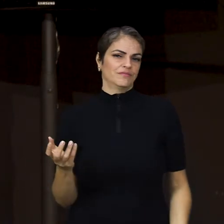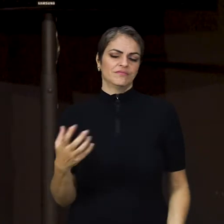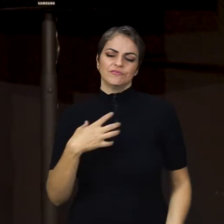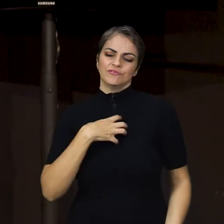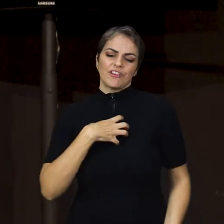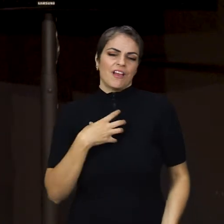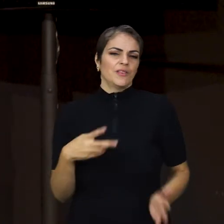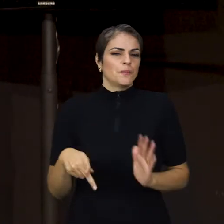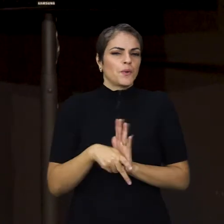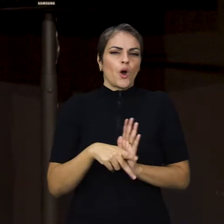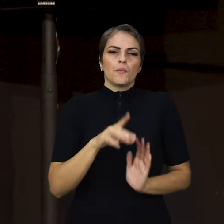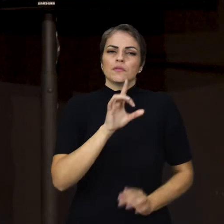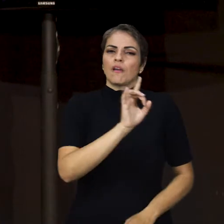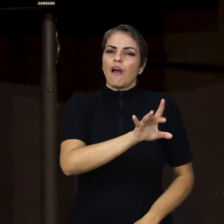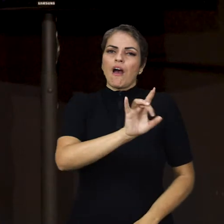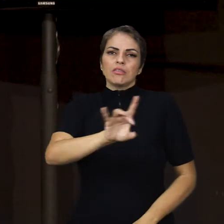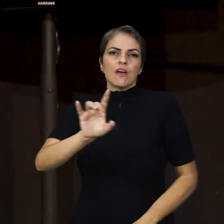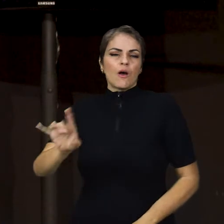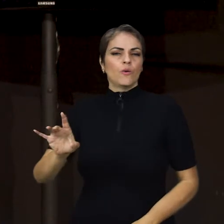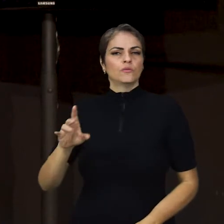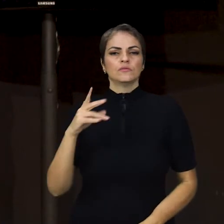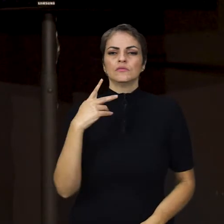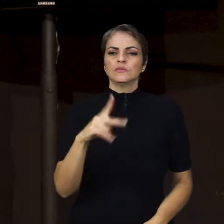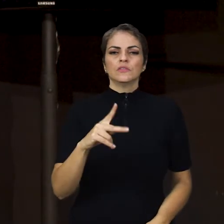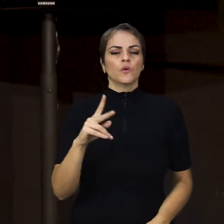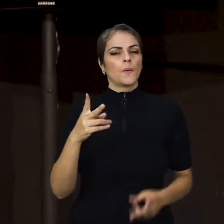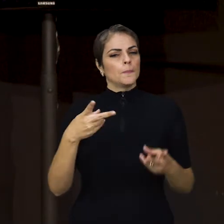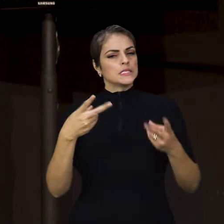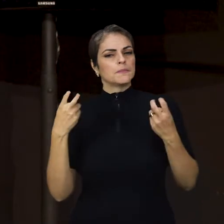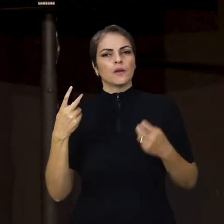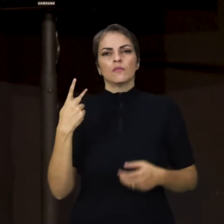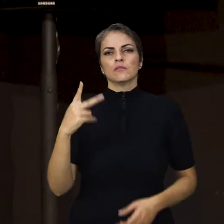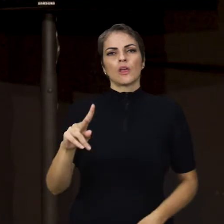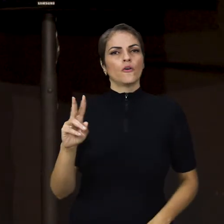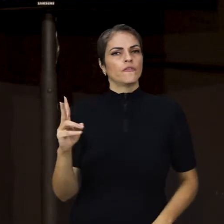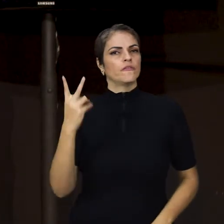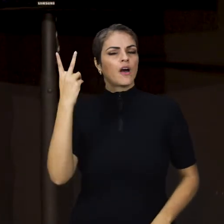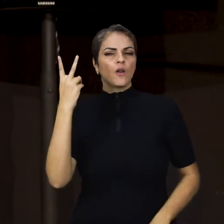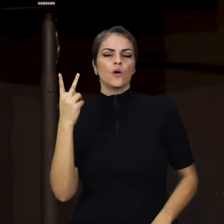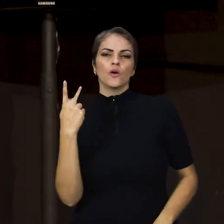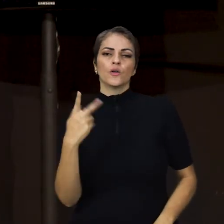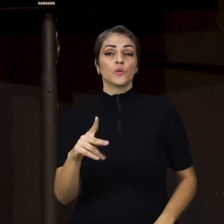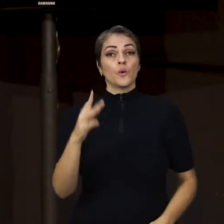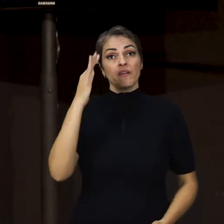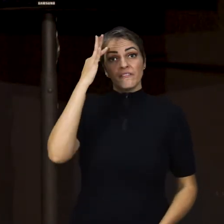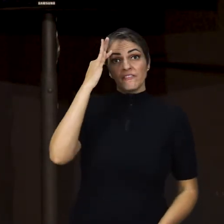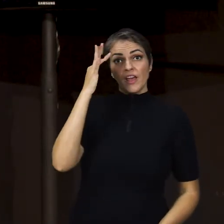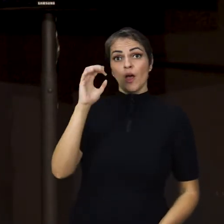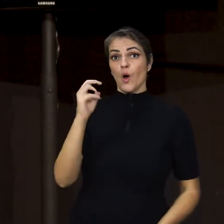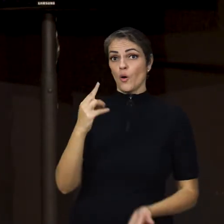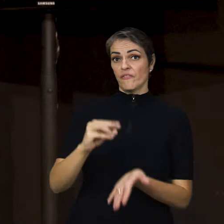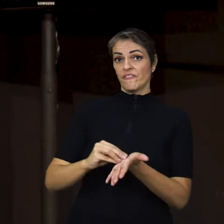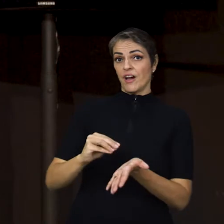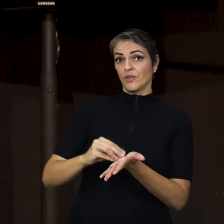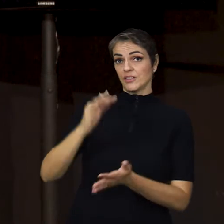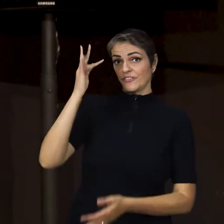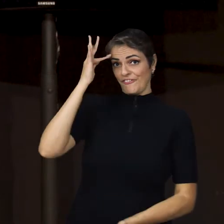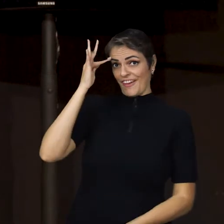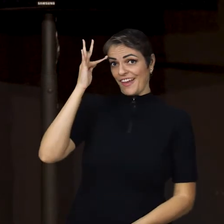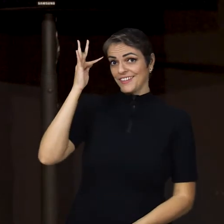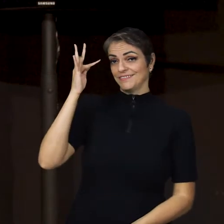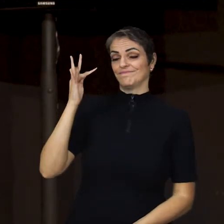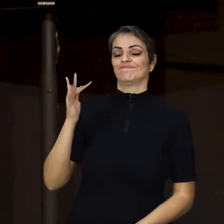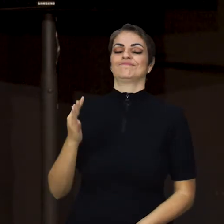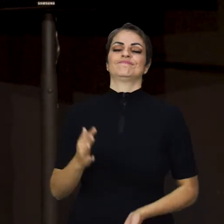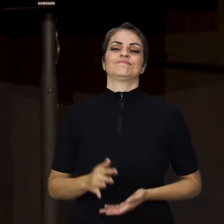consigo percepções, valores, convicções, fé, falta de fé, em alguns casos. E então,